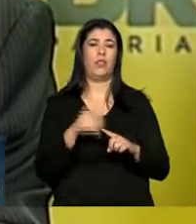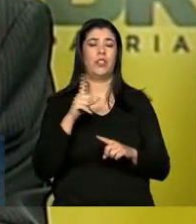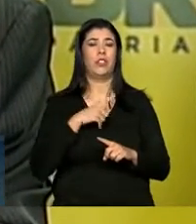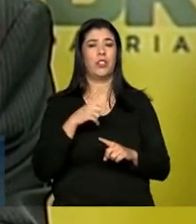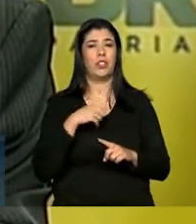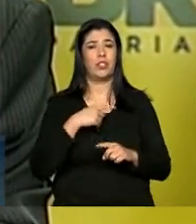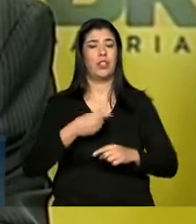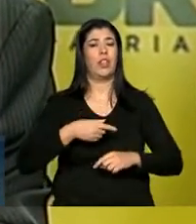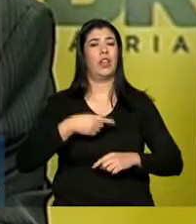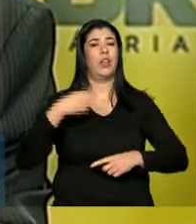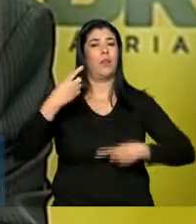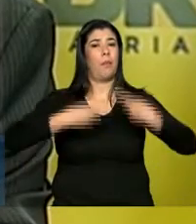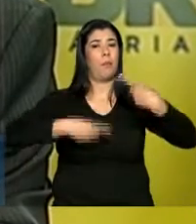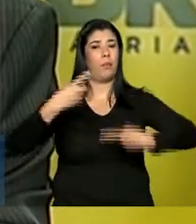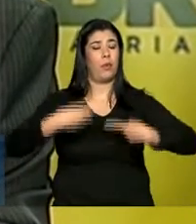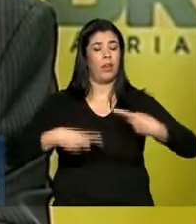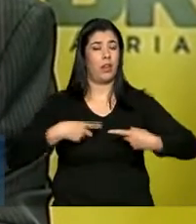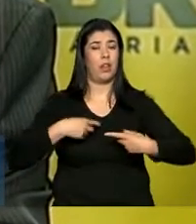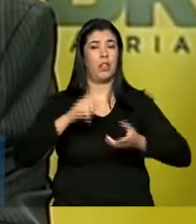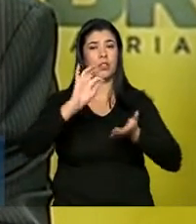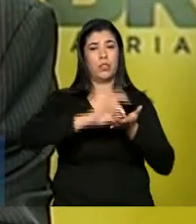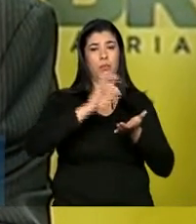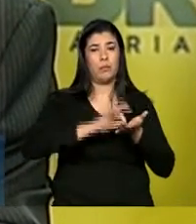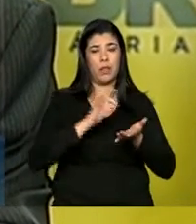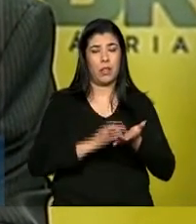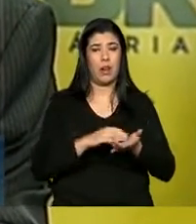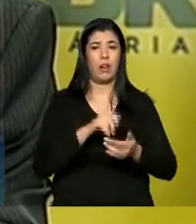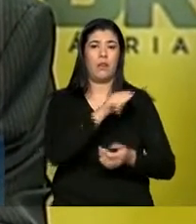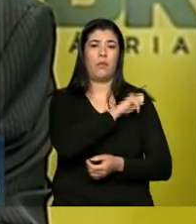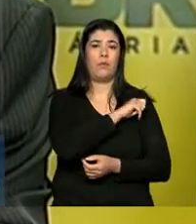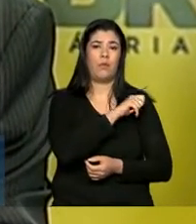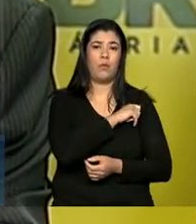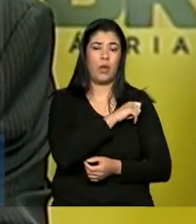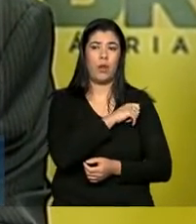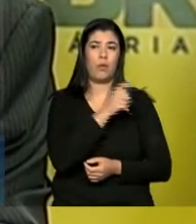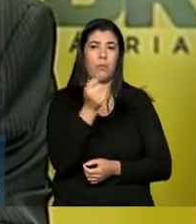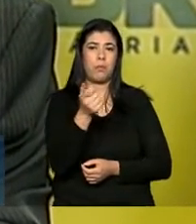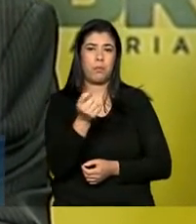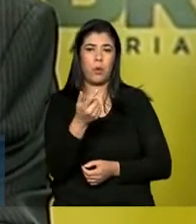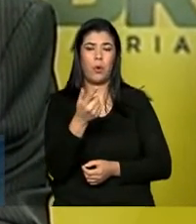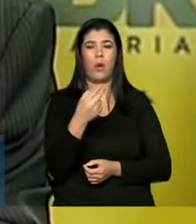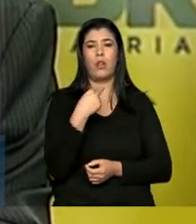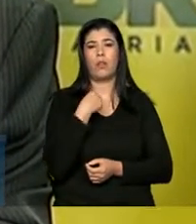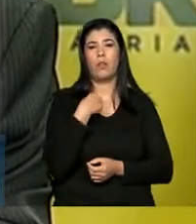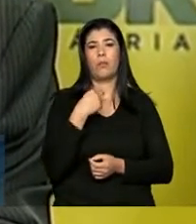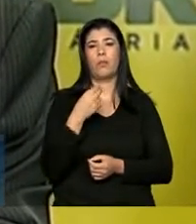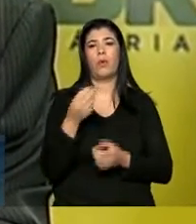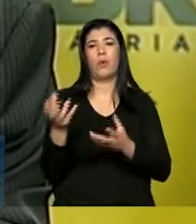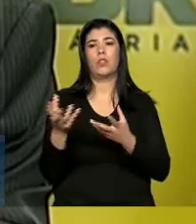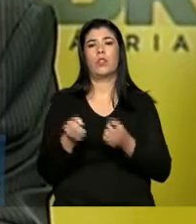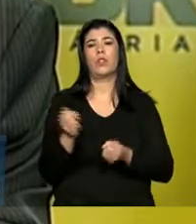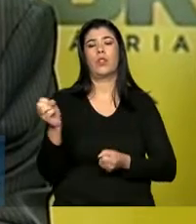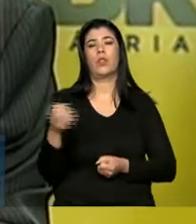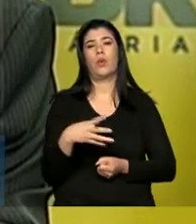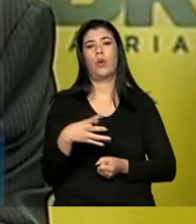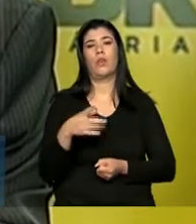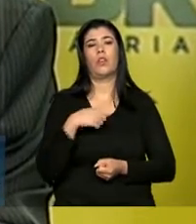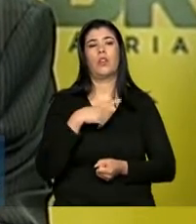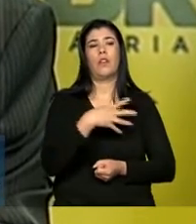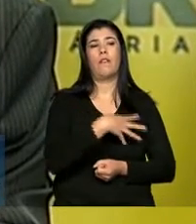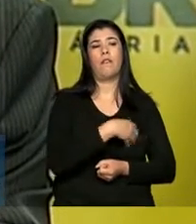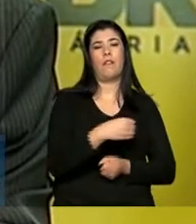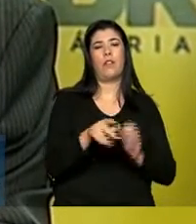tem uma política, às vezes, de absorção muito regrada, não aceita quem não seja já filho de